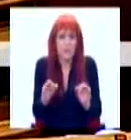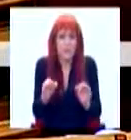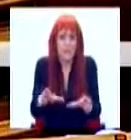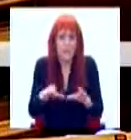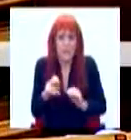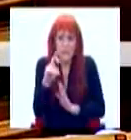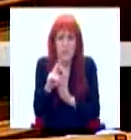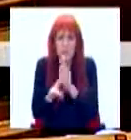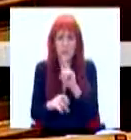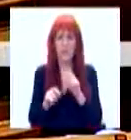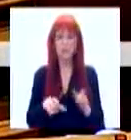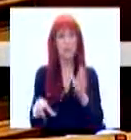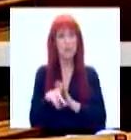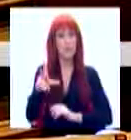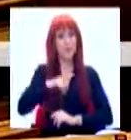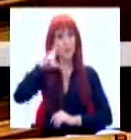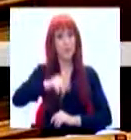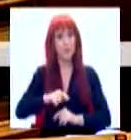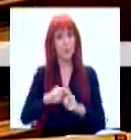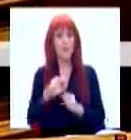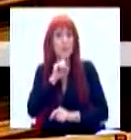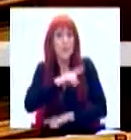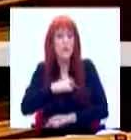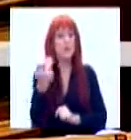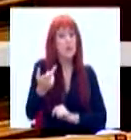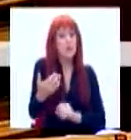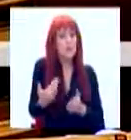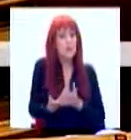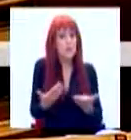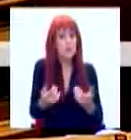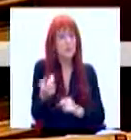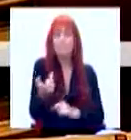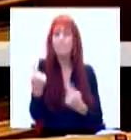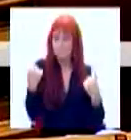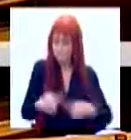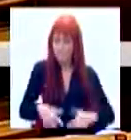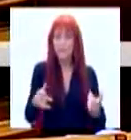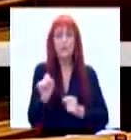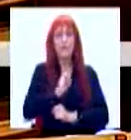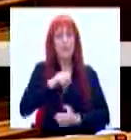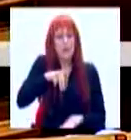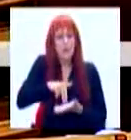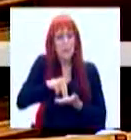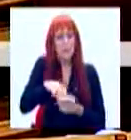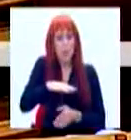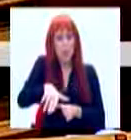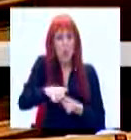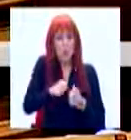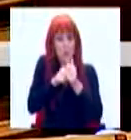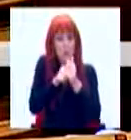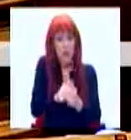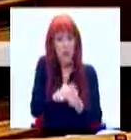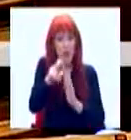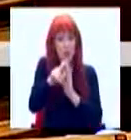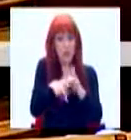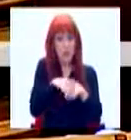desta regulamentação na legislação nacional, tendo, porventura, fragilizado a nossa posição no contexto do cumprimento das